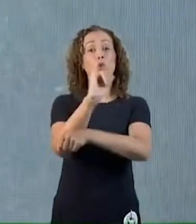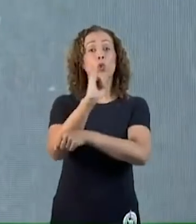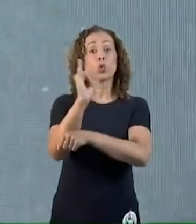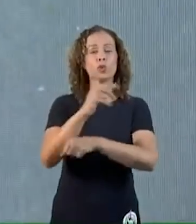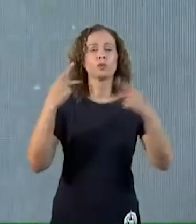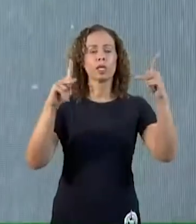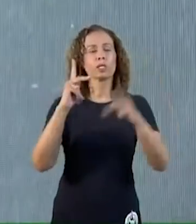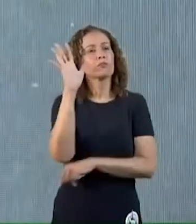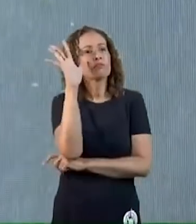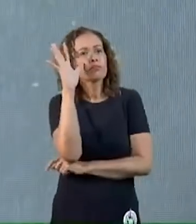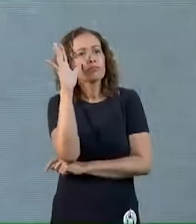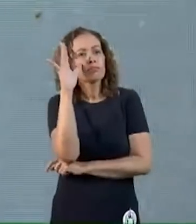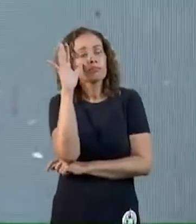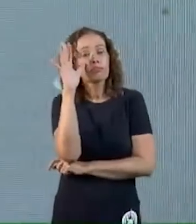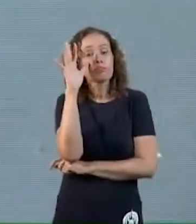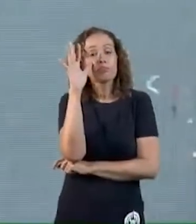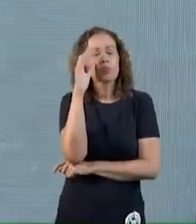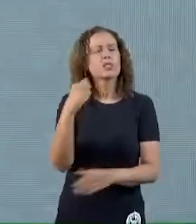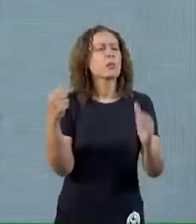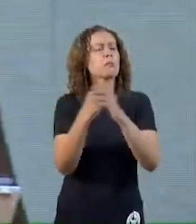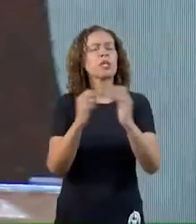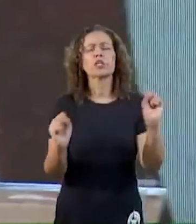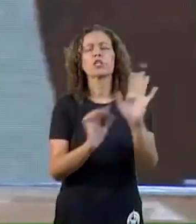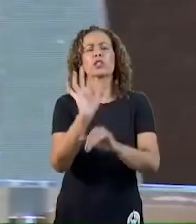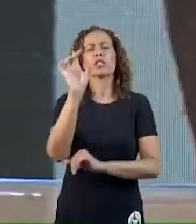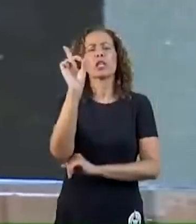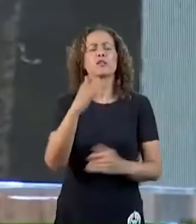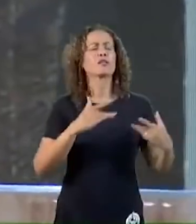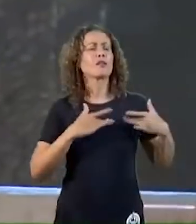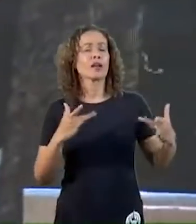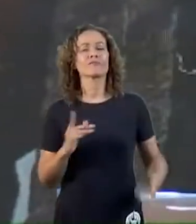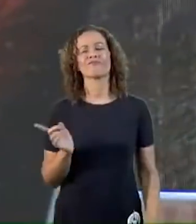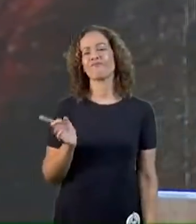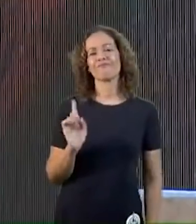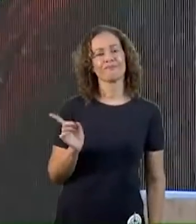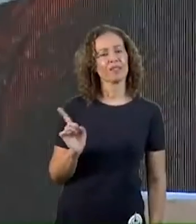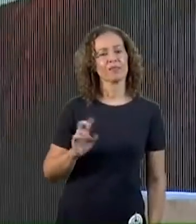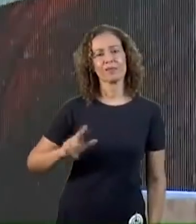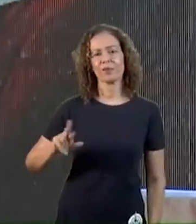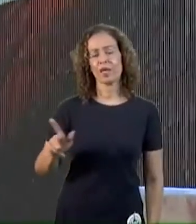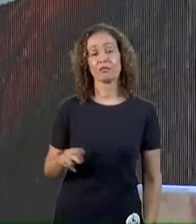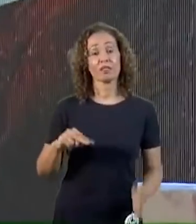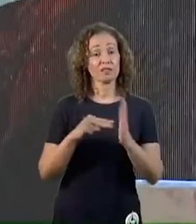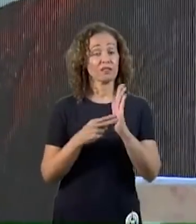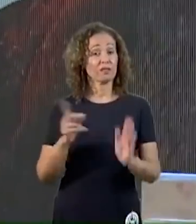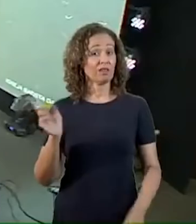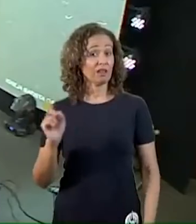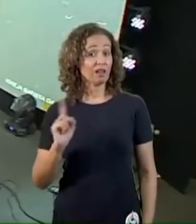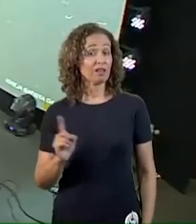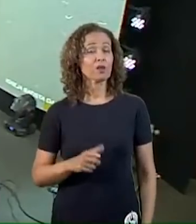muita gente faz isso. Ai, estou ouvindo uma pregação, amém, glória a Deus, estou tocado. Não, significa nada. Demônio ouve